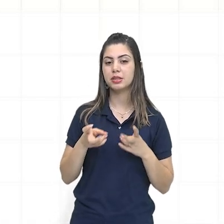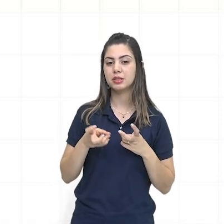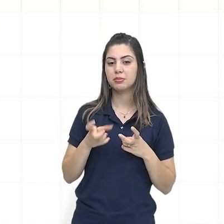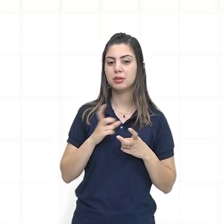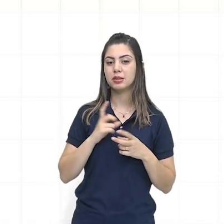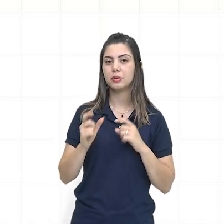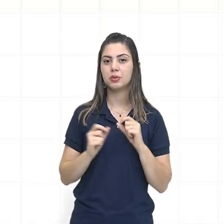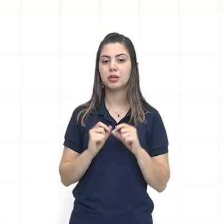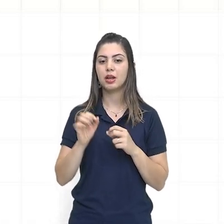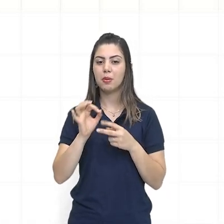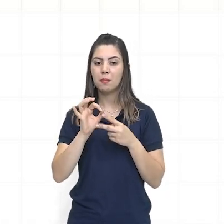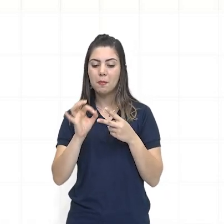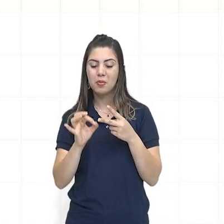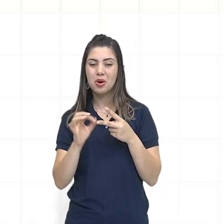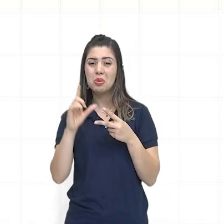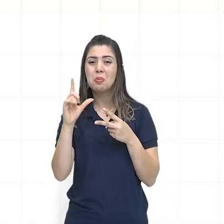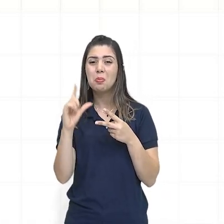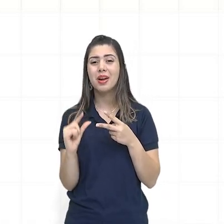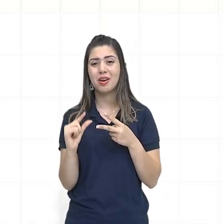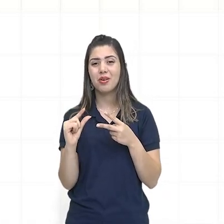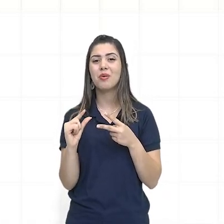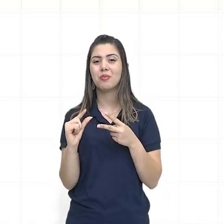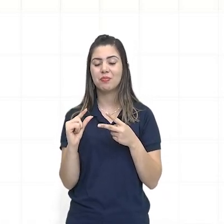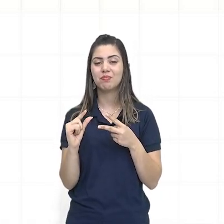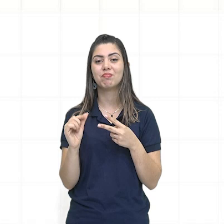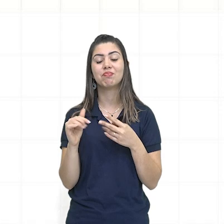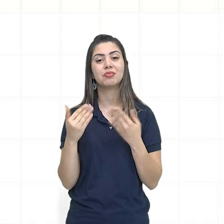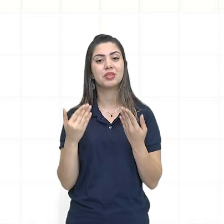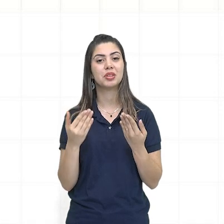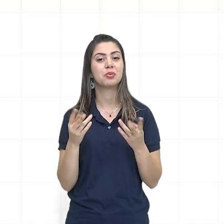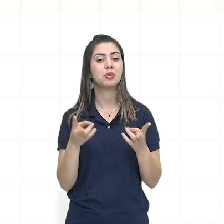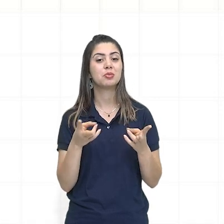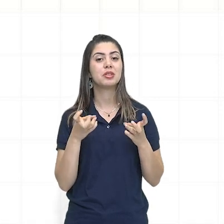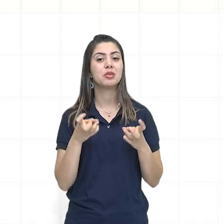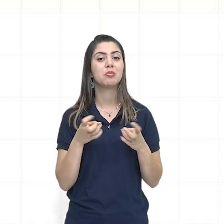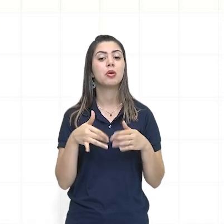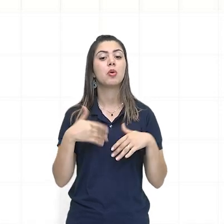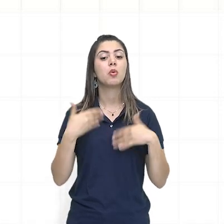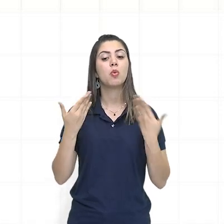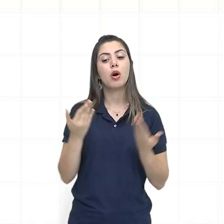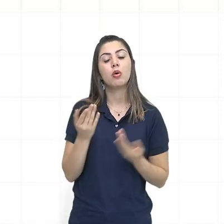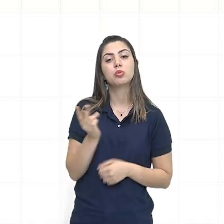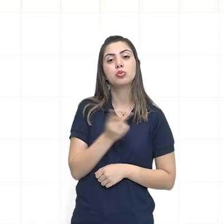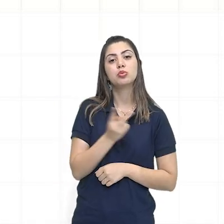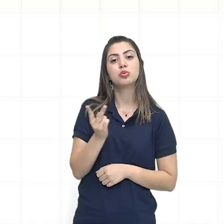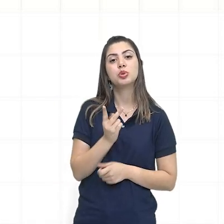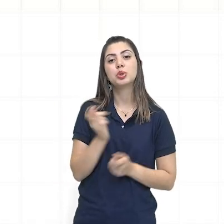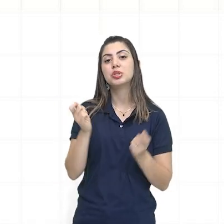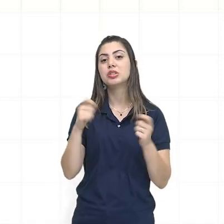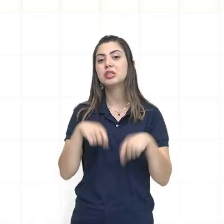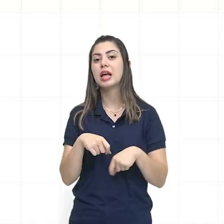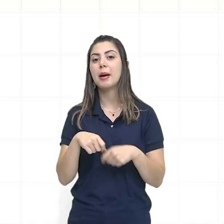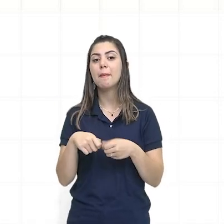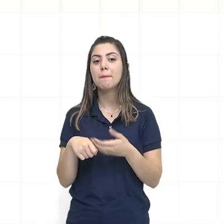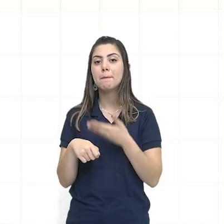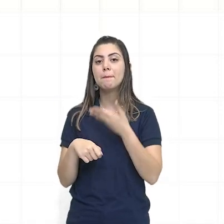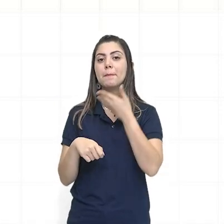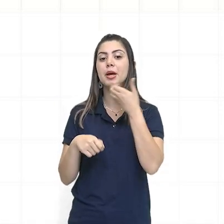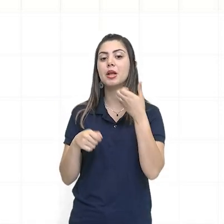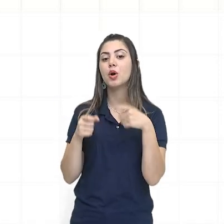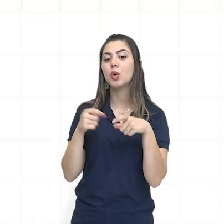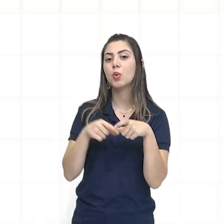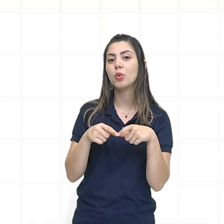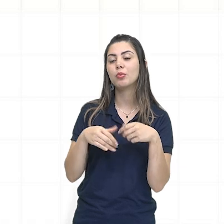uma abertura um pouco menor. Então, nesse caso, quem tem mais chances vai ser quem? Quem tem